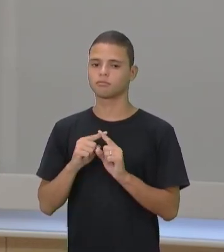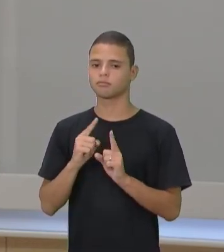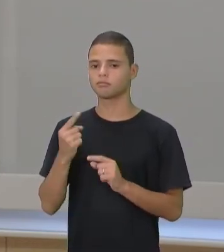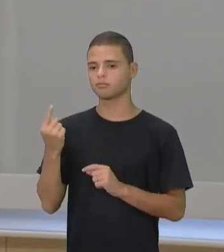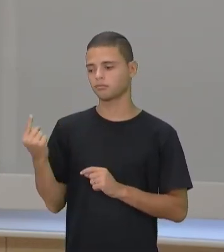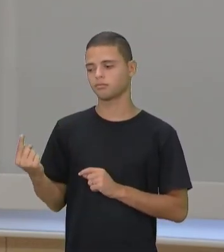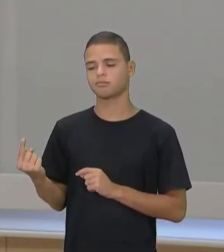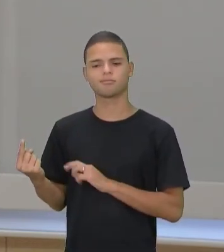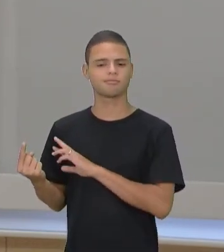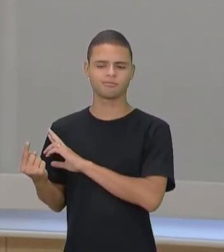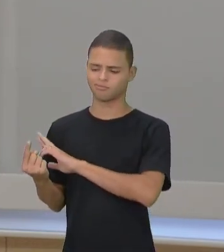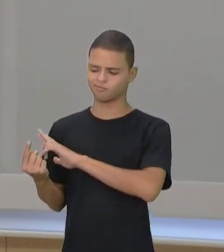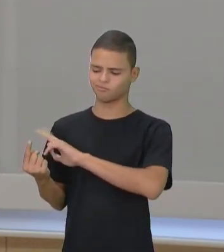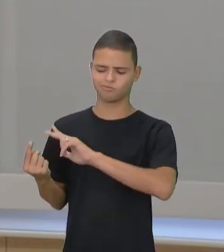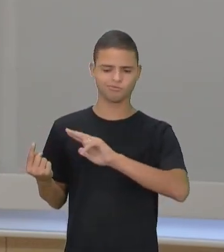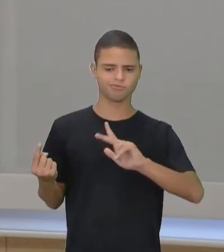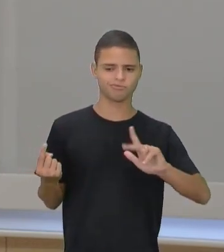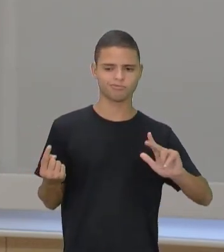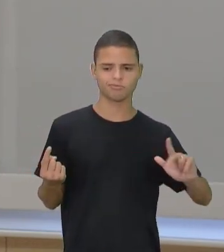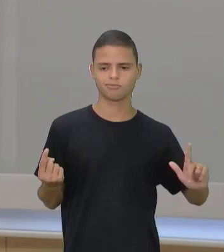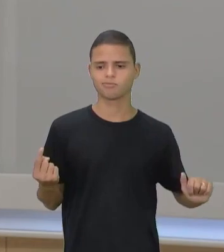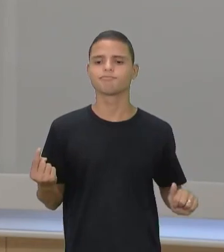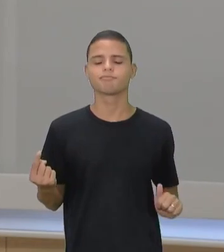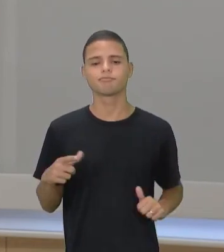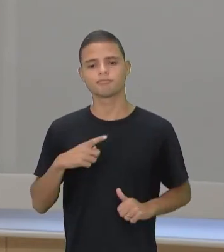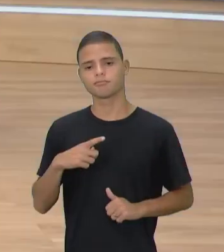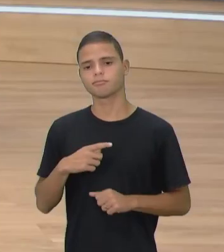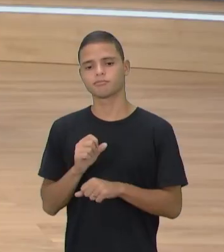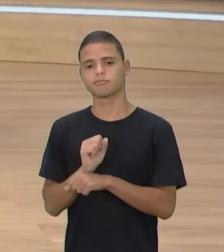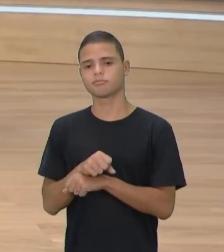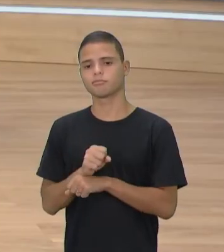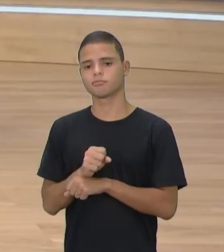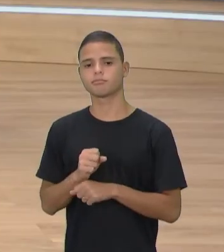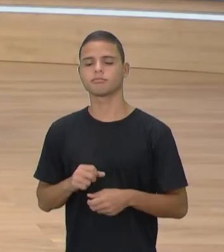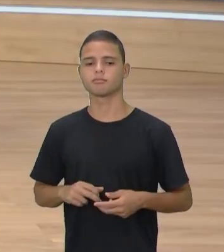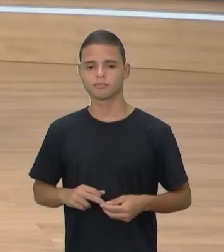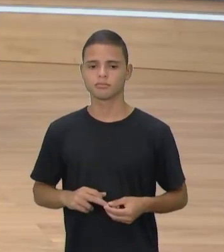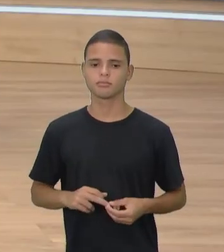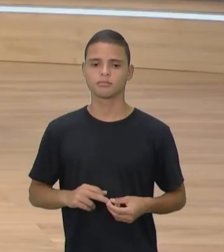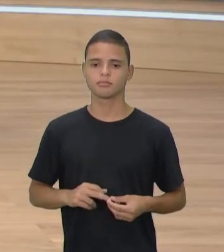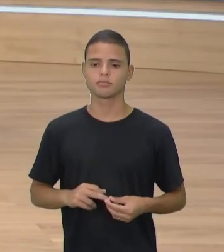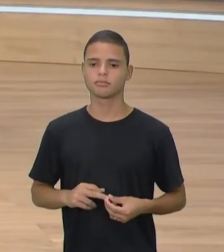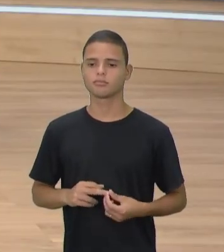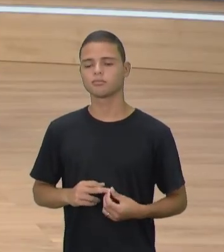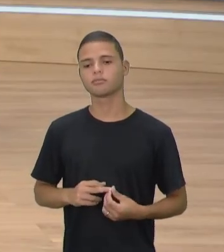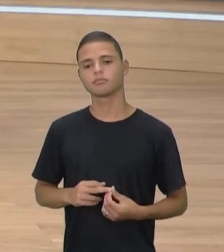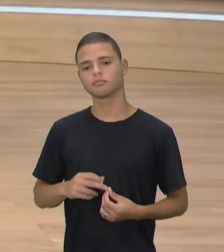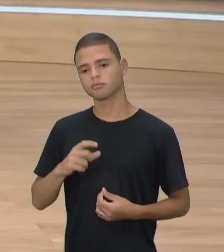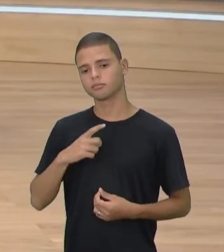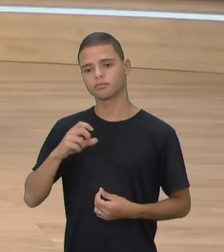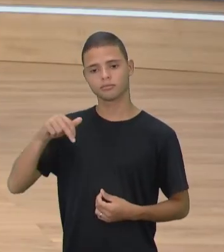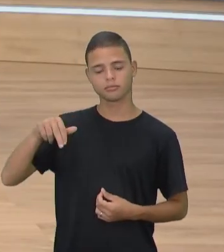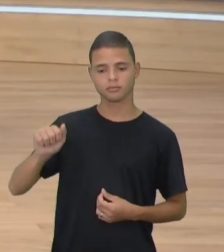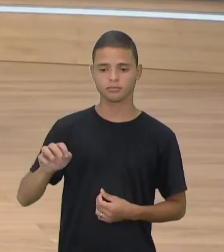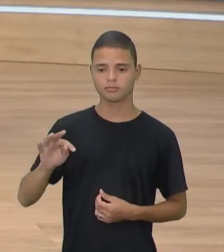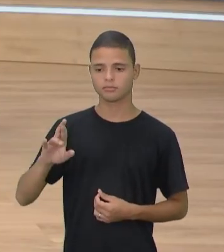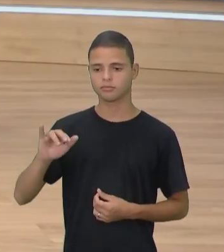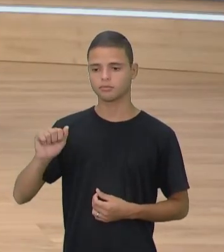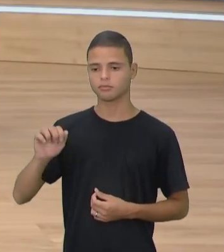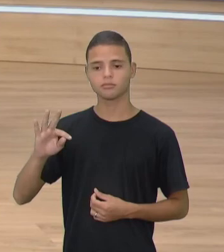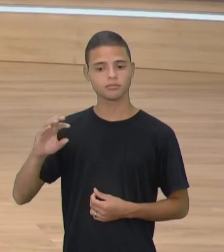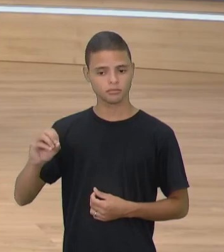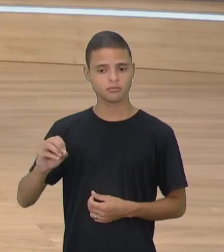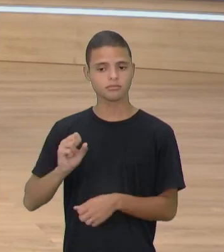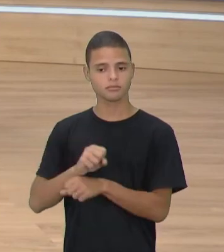um dos diversos sais que existem. Tanto que você falou salitre, né? Exatamente. Quer dizer, o nitrato, ele é um sal. E